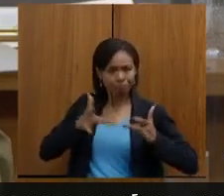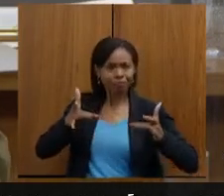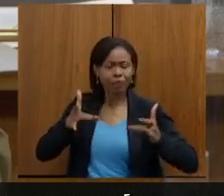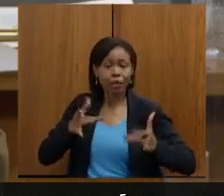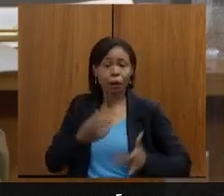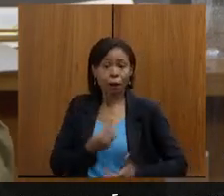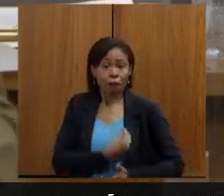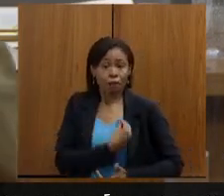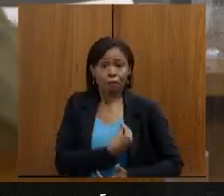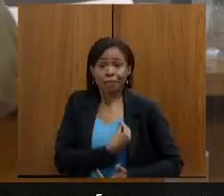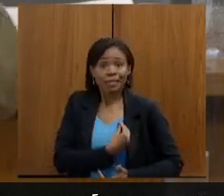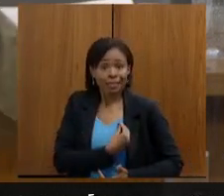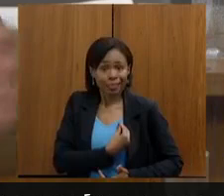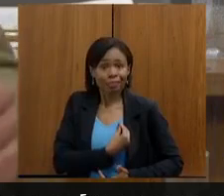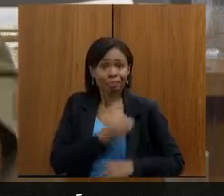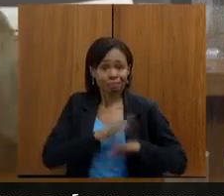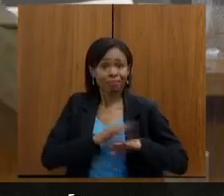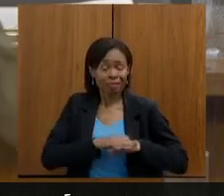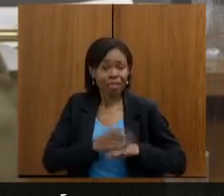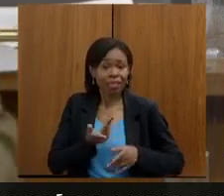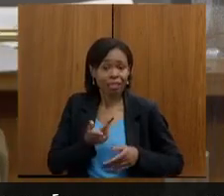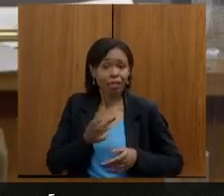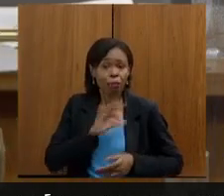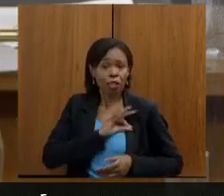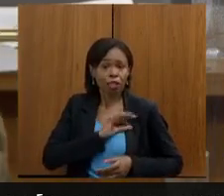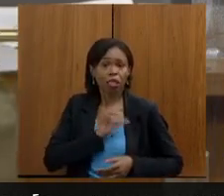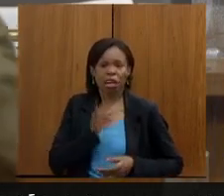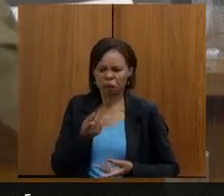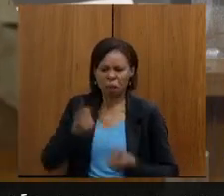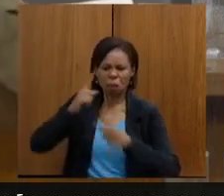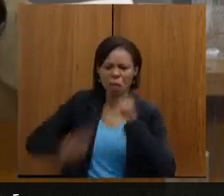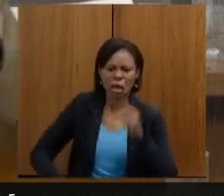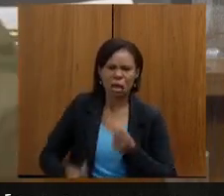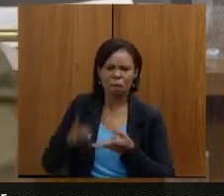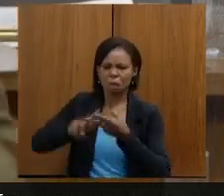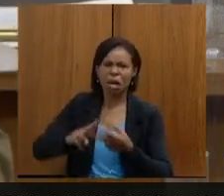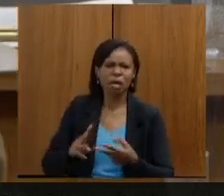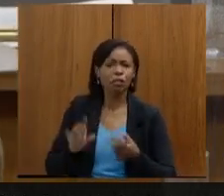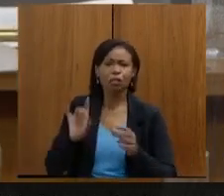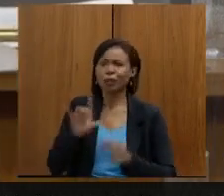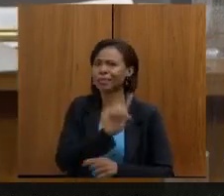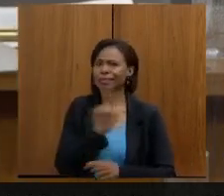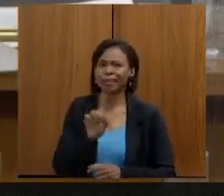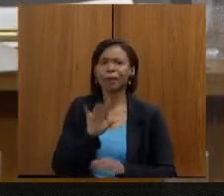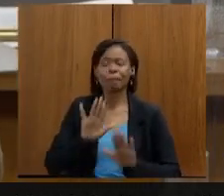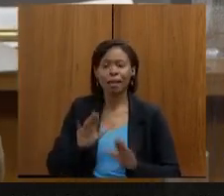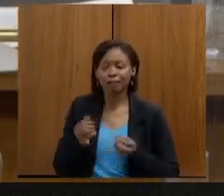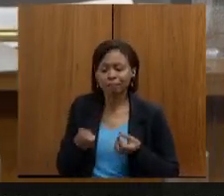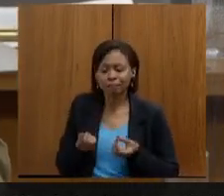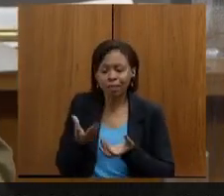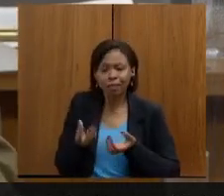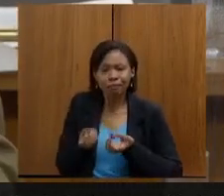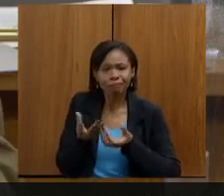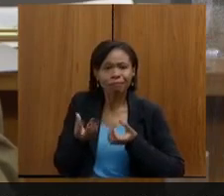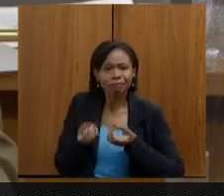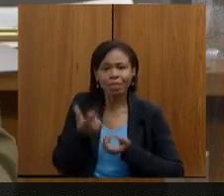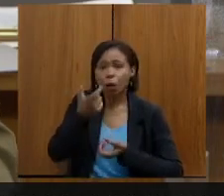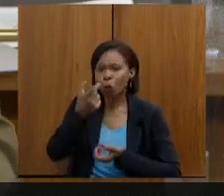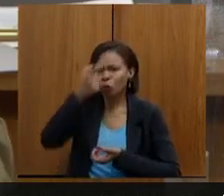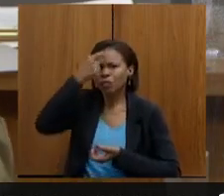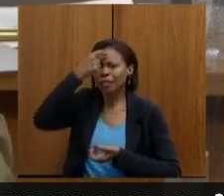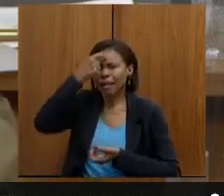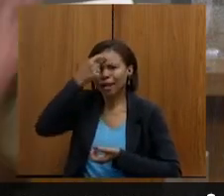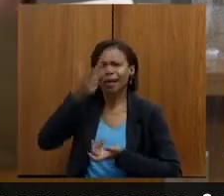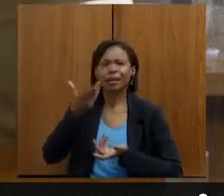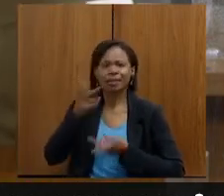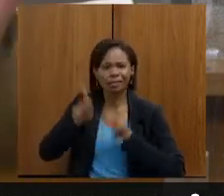com a polícia não que era para restringir direito de ir e vir mas por isso que levava a conscientização das pessoas então sim é